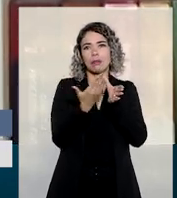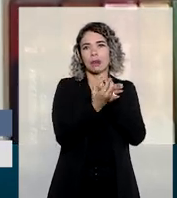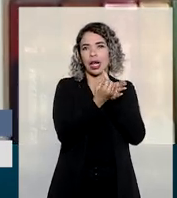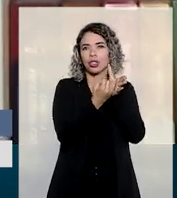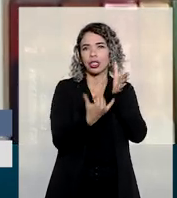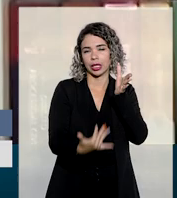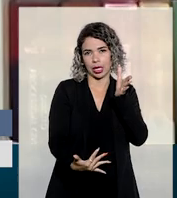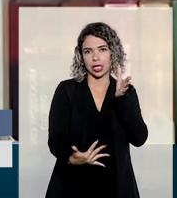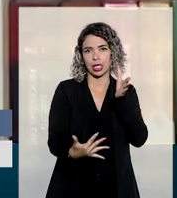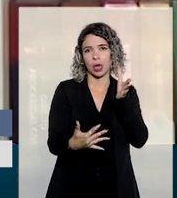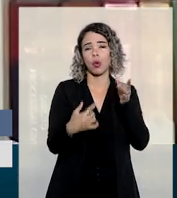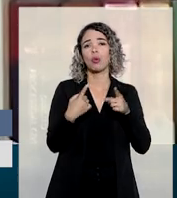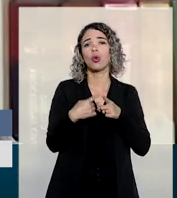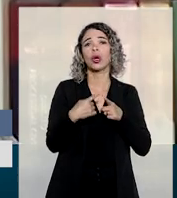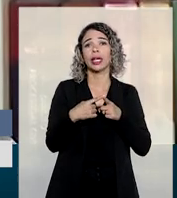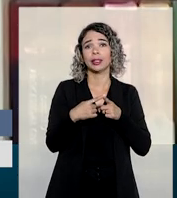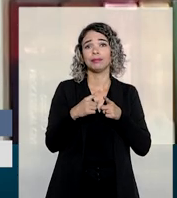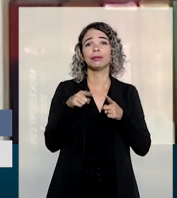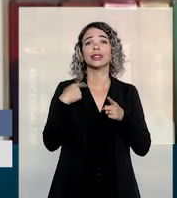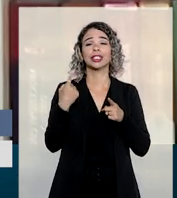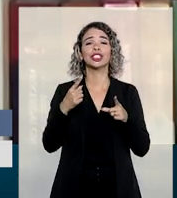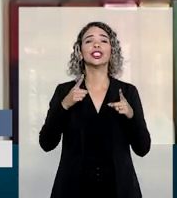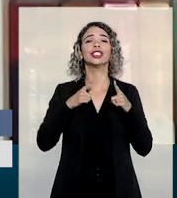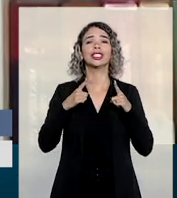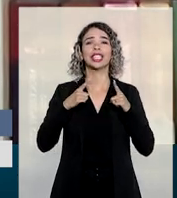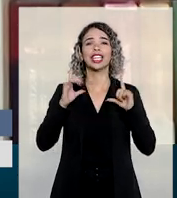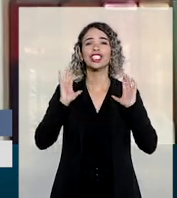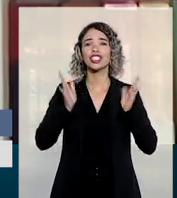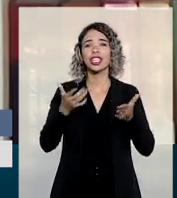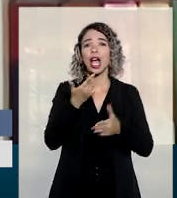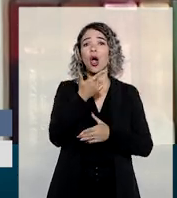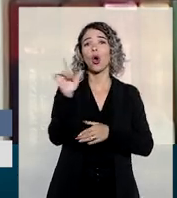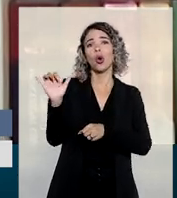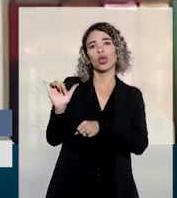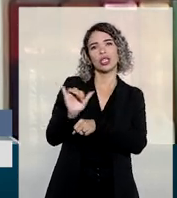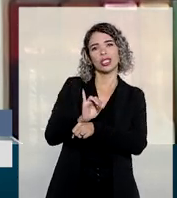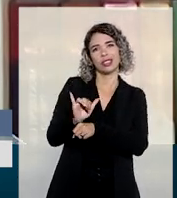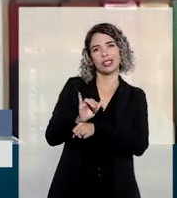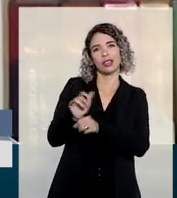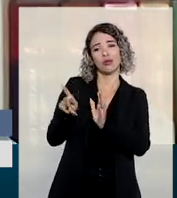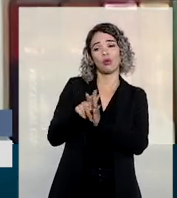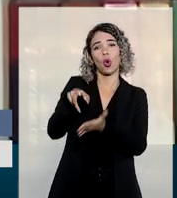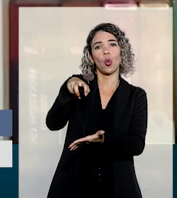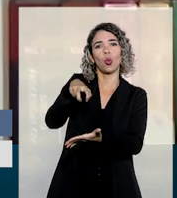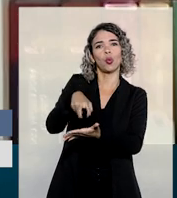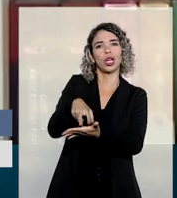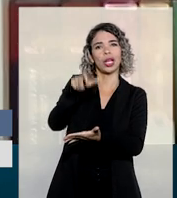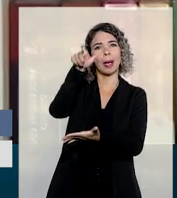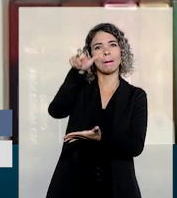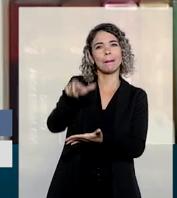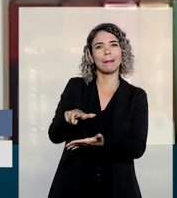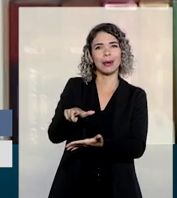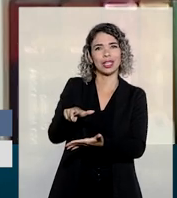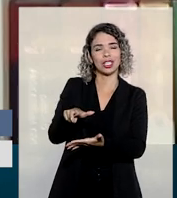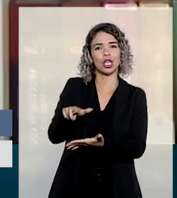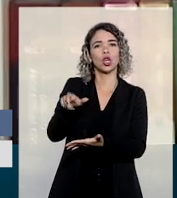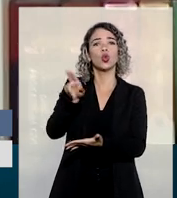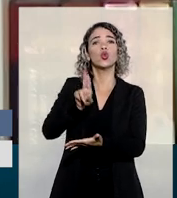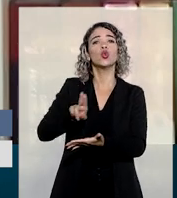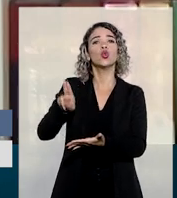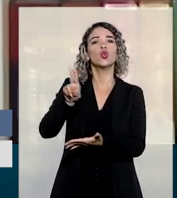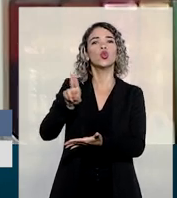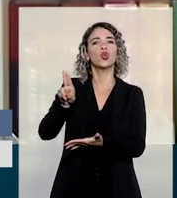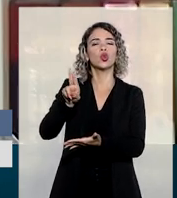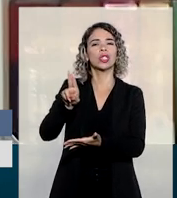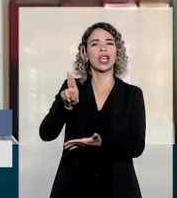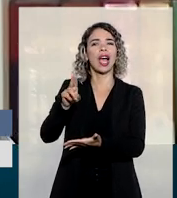dos embargos de declaração, porque nós temos justamente outros mecanismos de punir a parte que